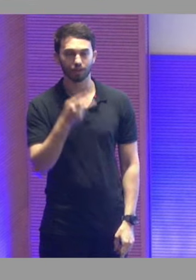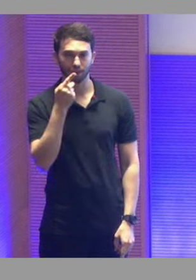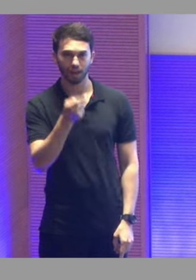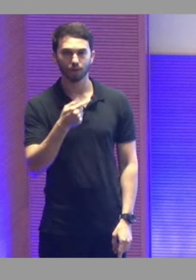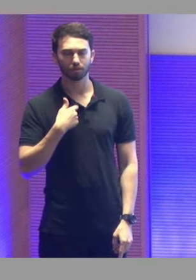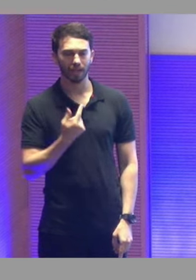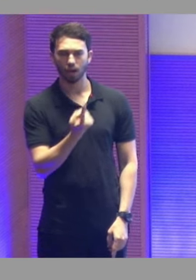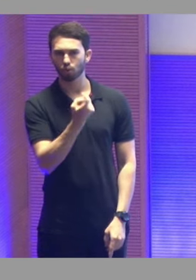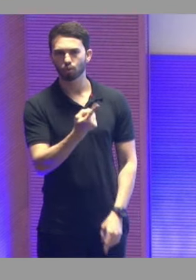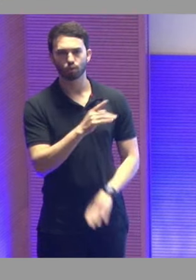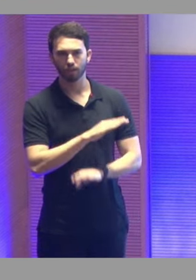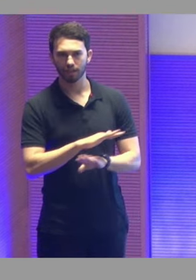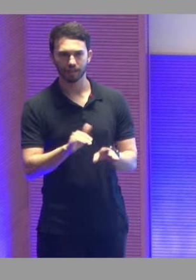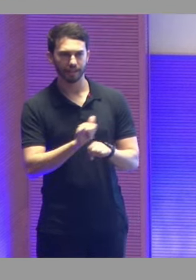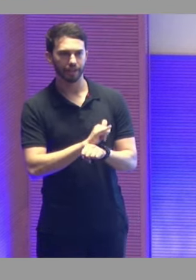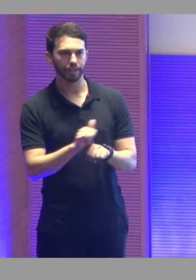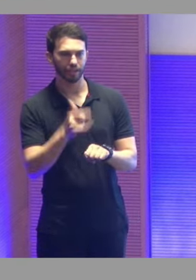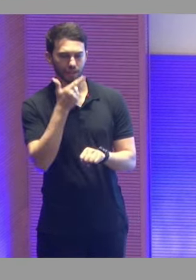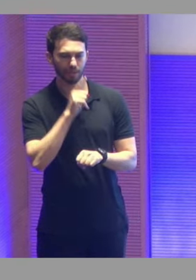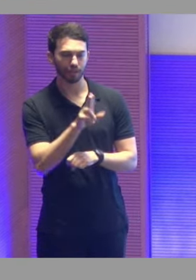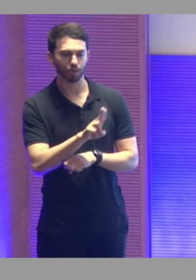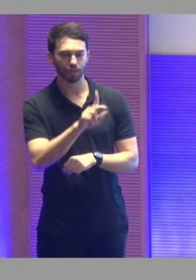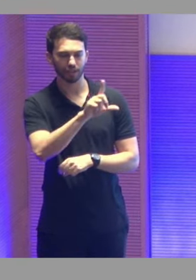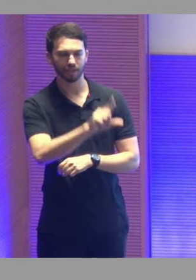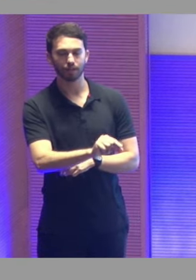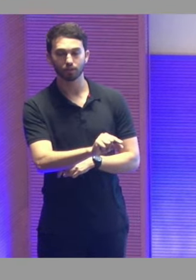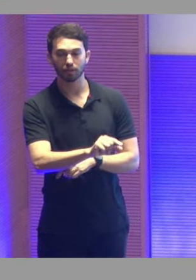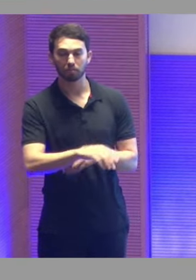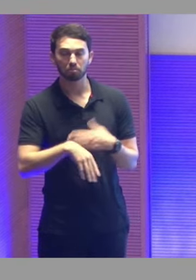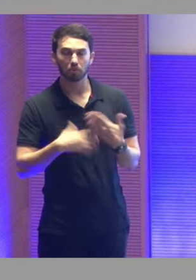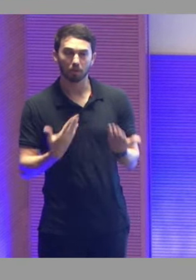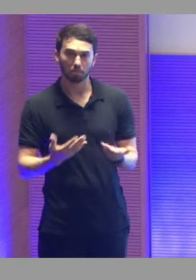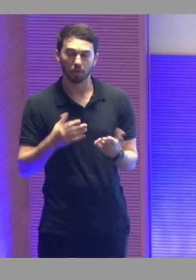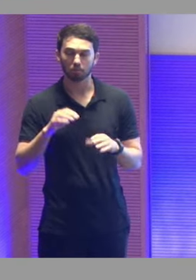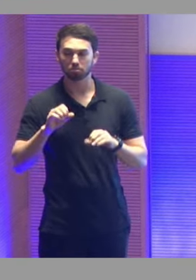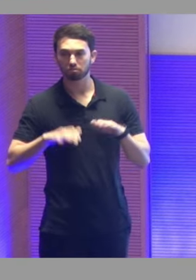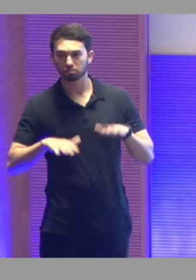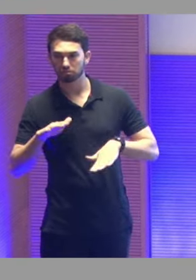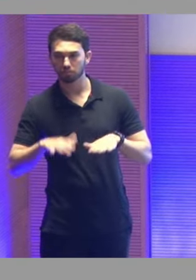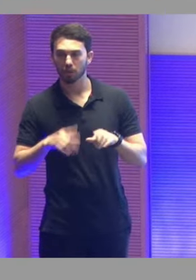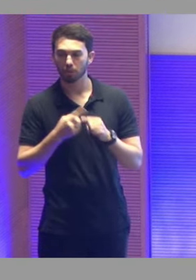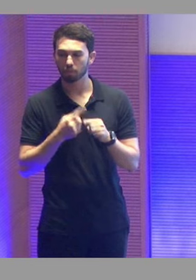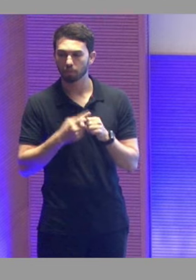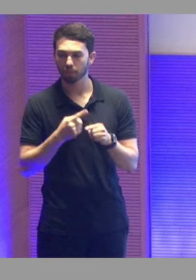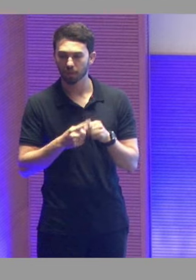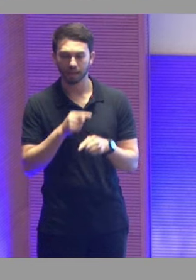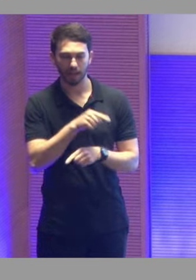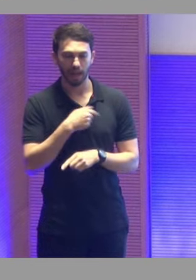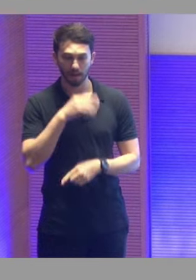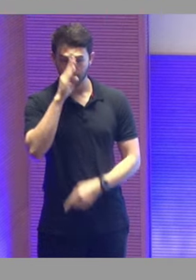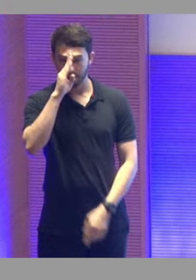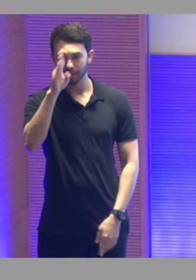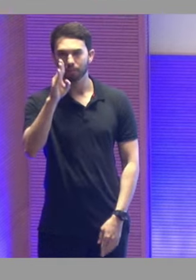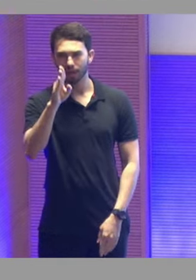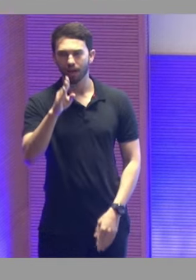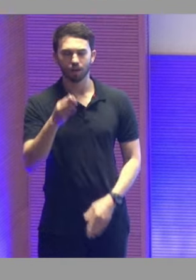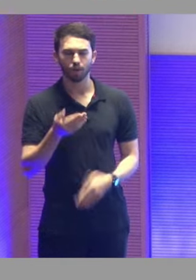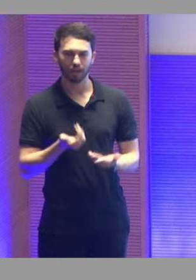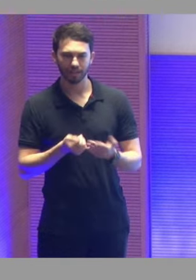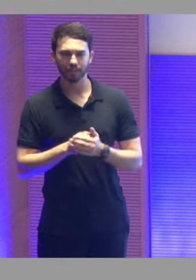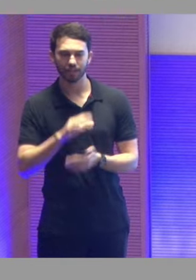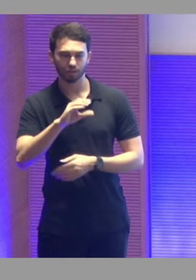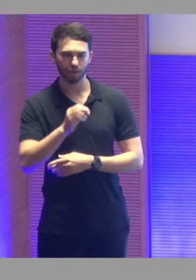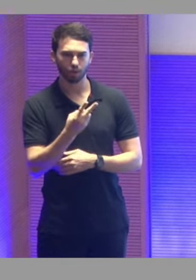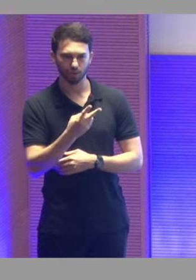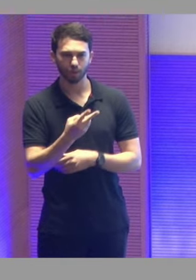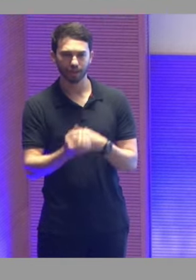que essa vai ser a única estratégia deles pode estar relacionado eh com o fato de que eh a principal fonte de emissão desses setores é o escopo